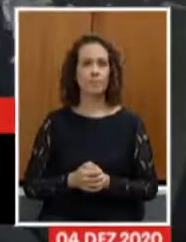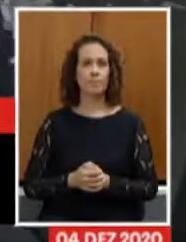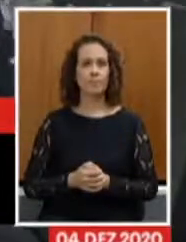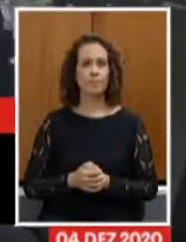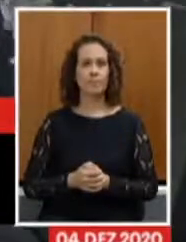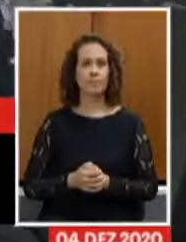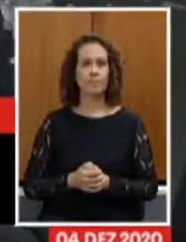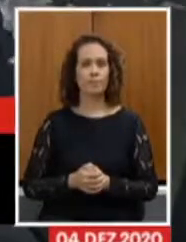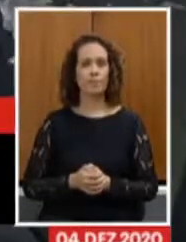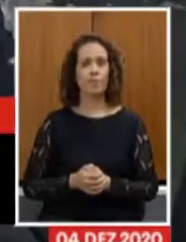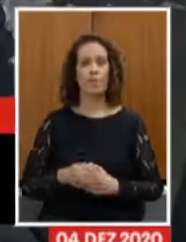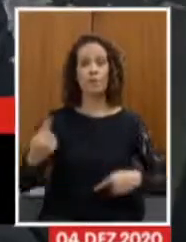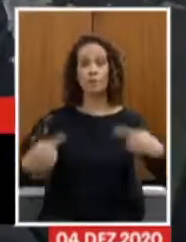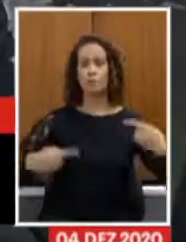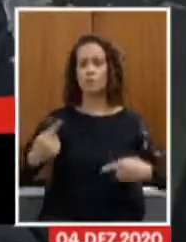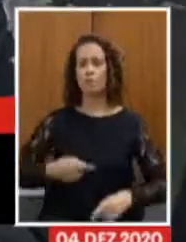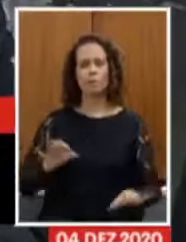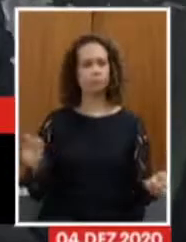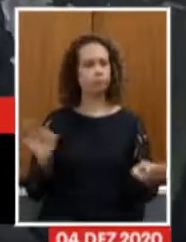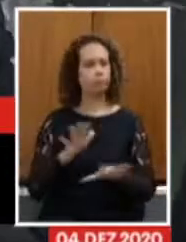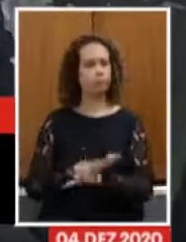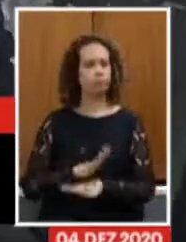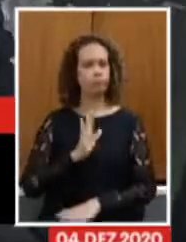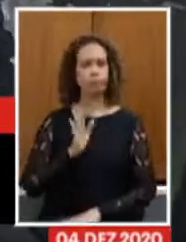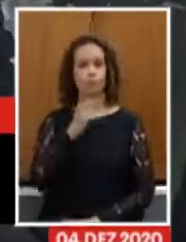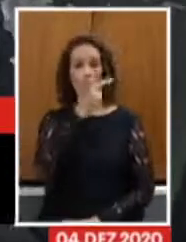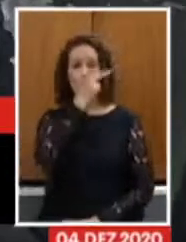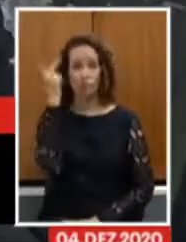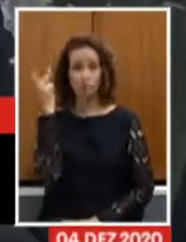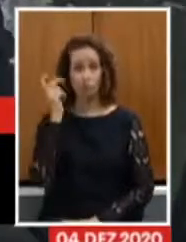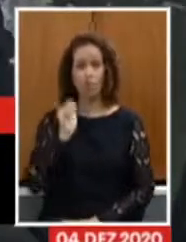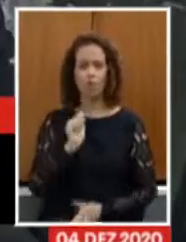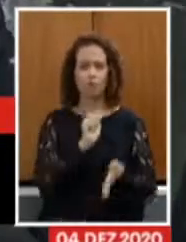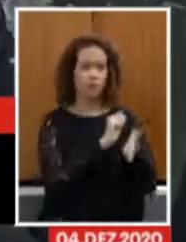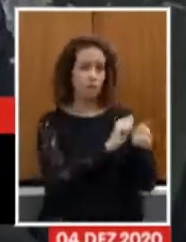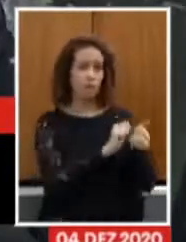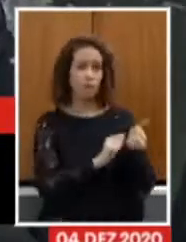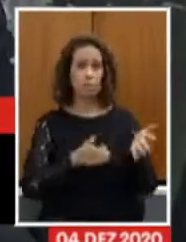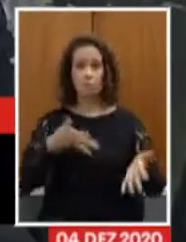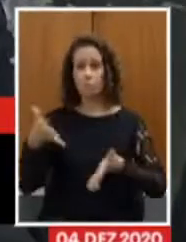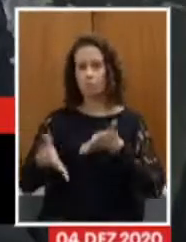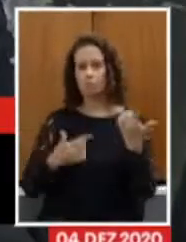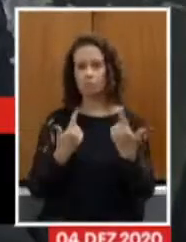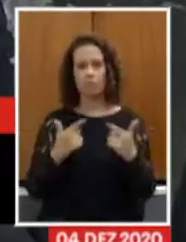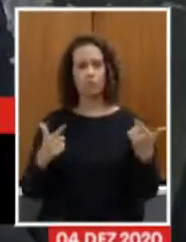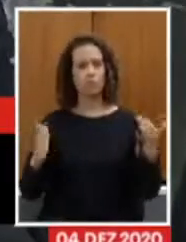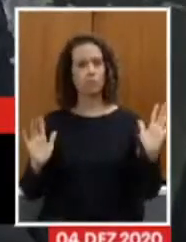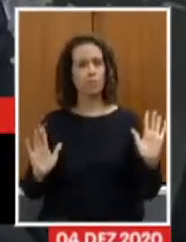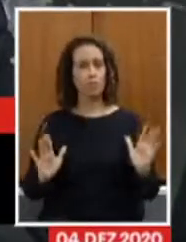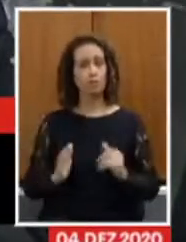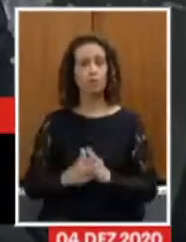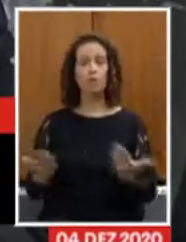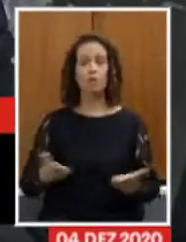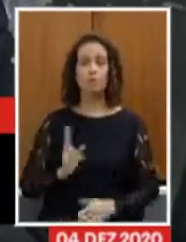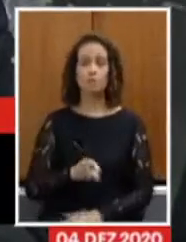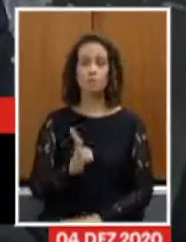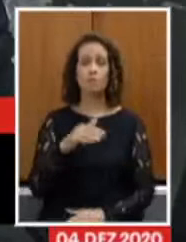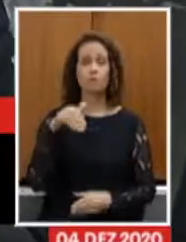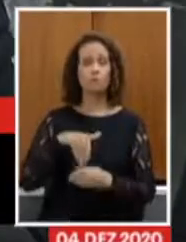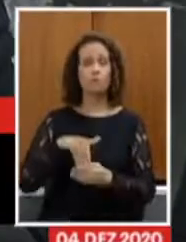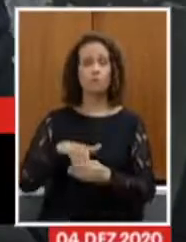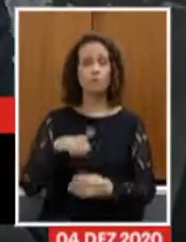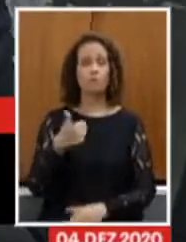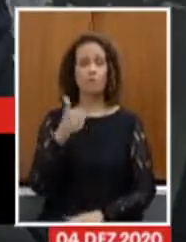Acho que está encerrada a discussão, não há oradores inscritos, encerra essa discussão. Com a palavra para encaminhar a votação, pelo prazo de